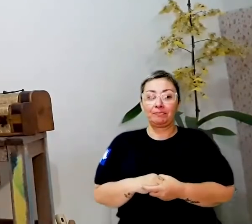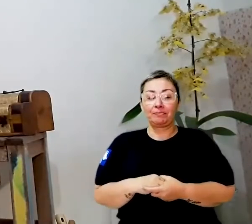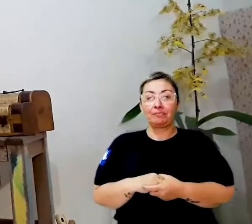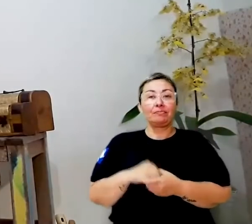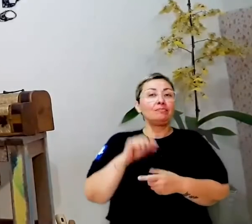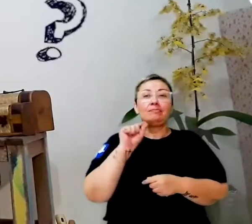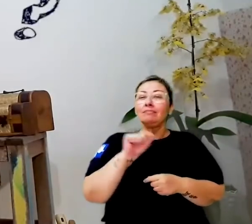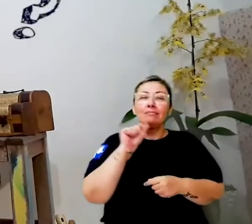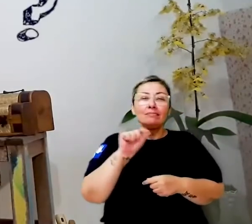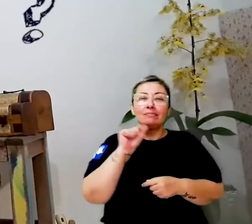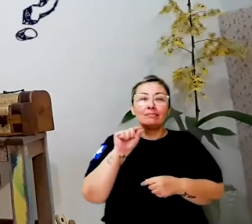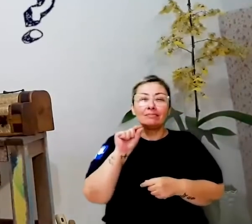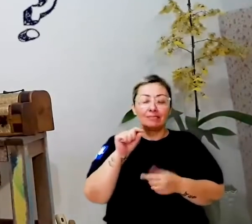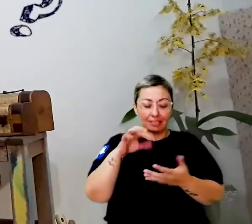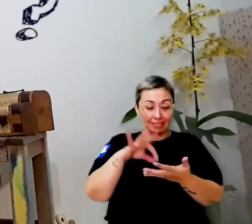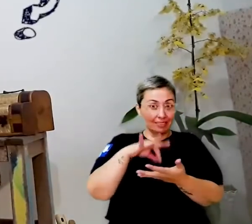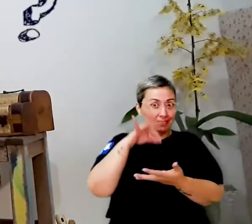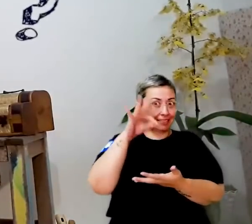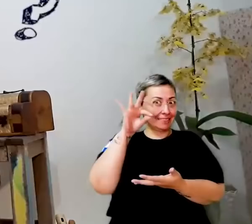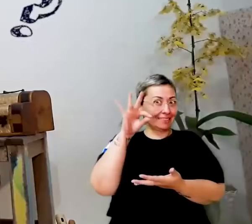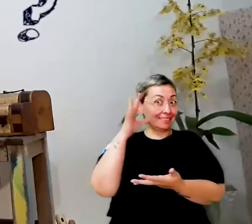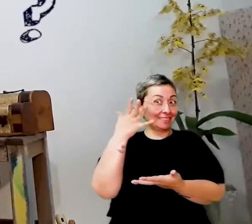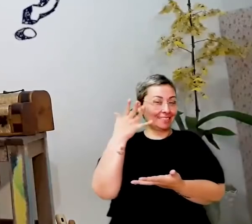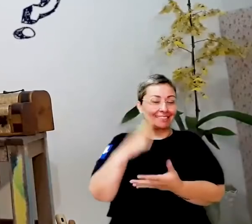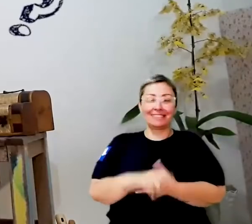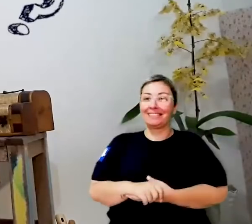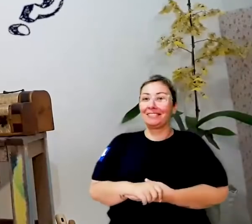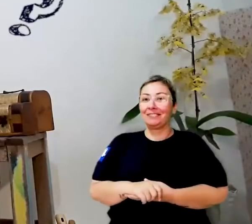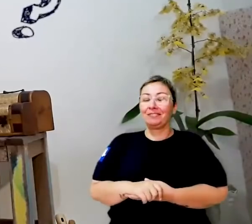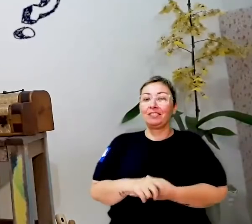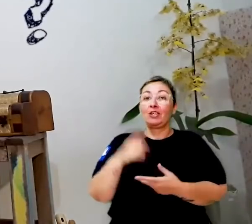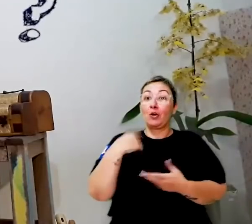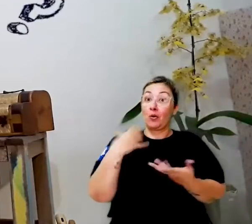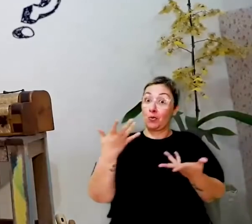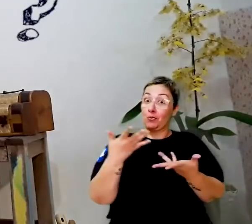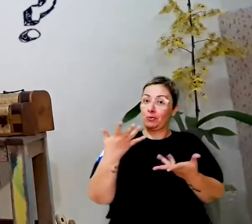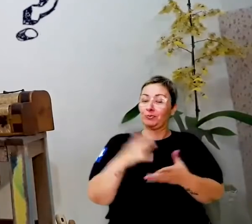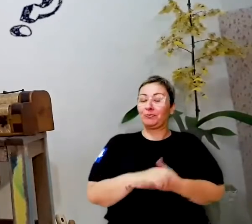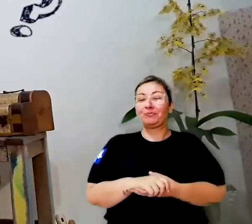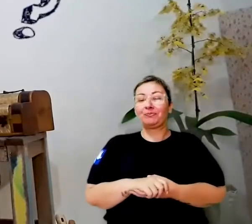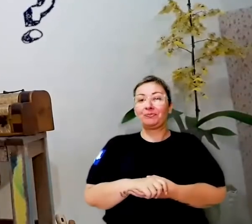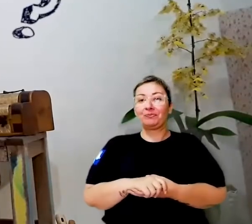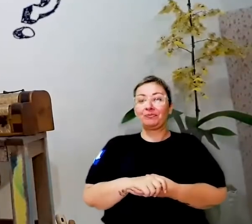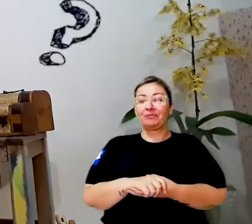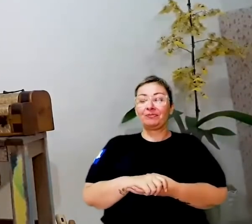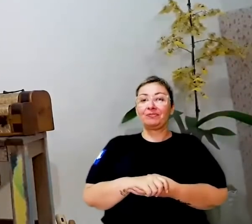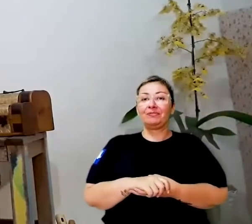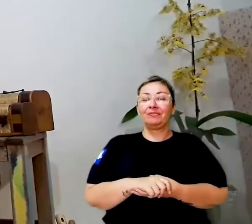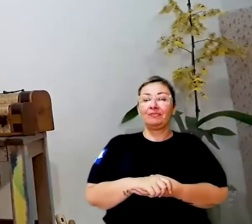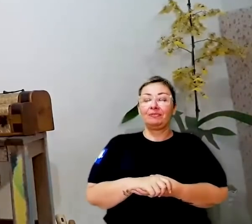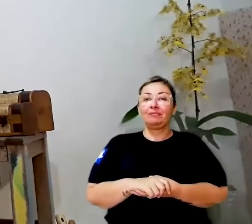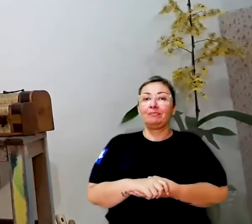O que será que vai sair pra gente no dia de hoje?